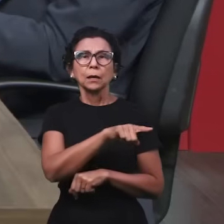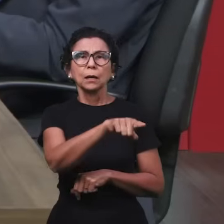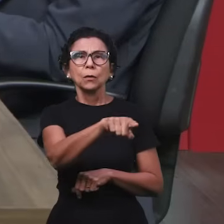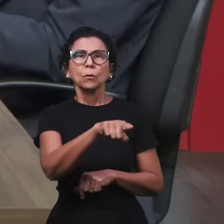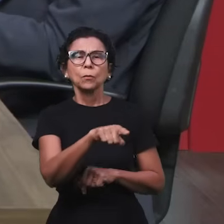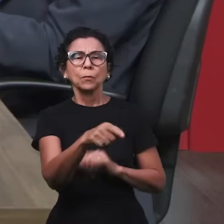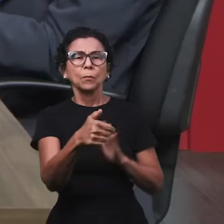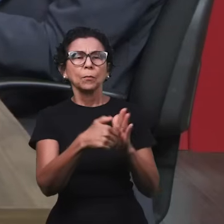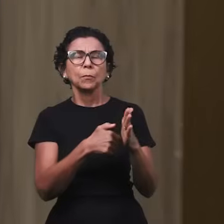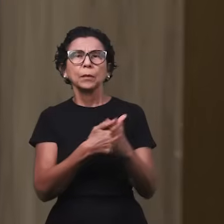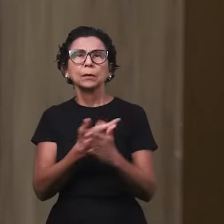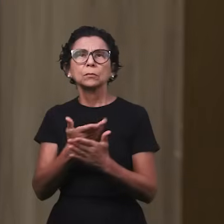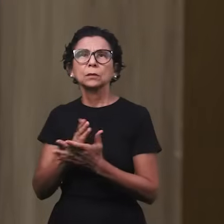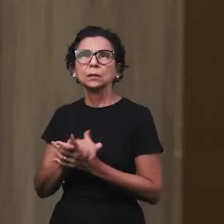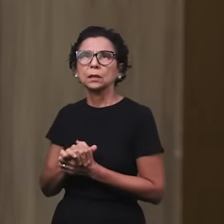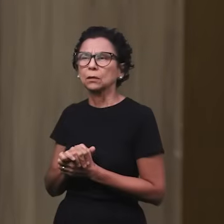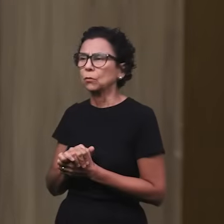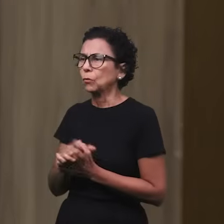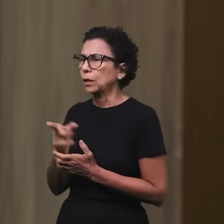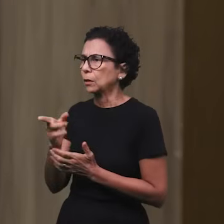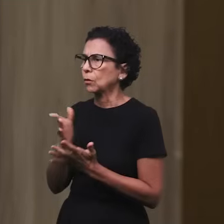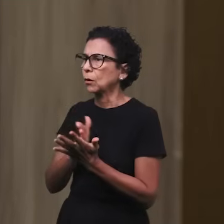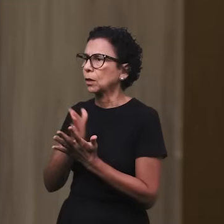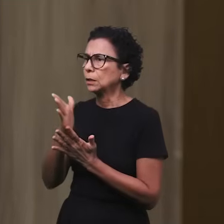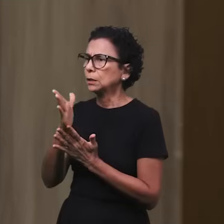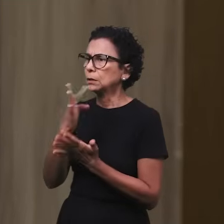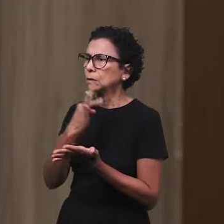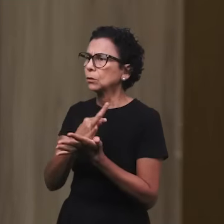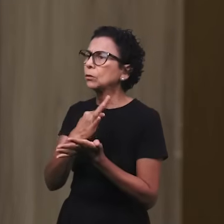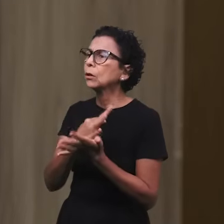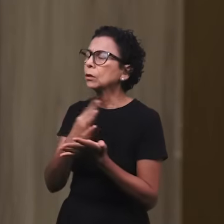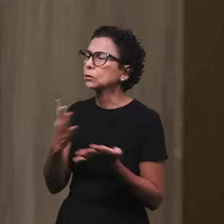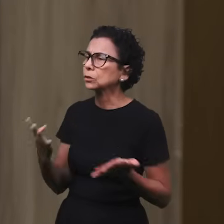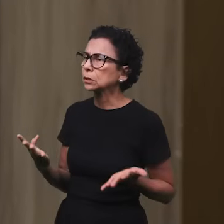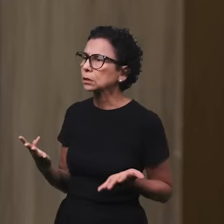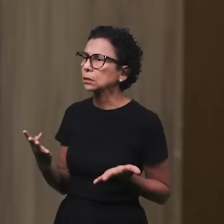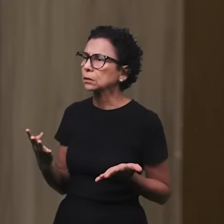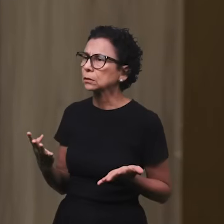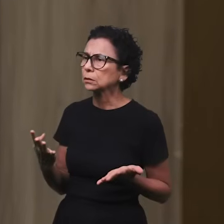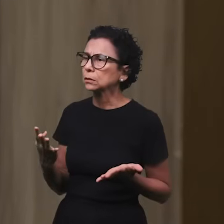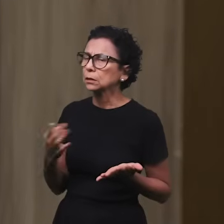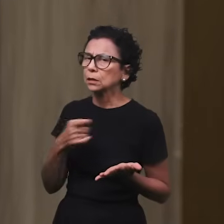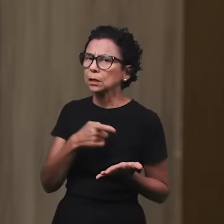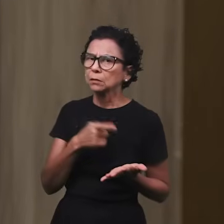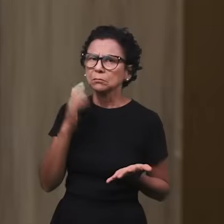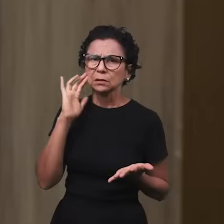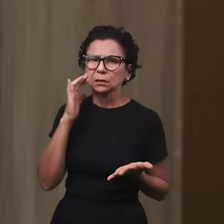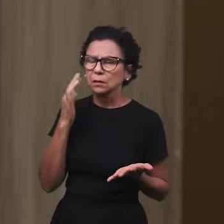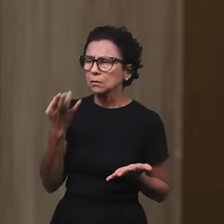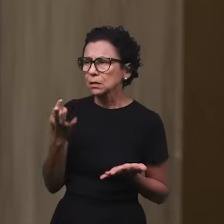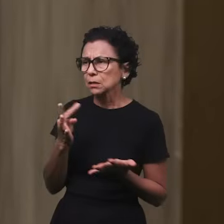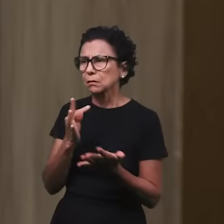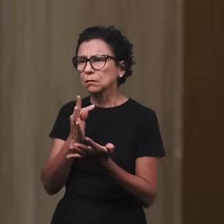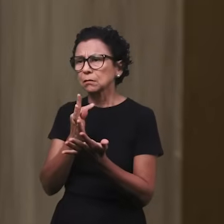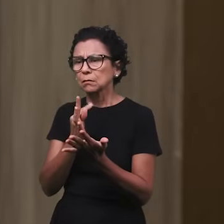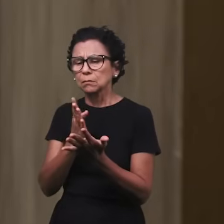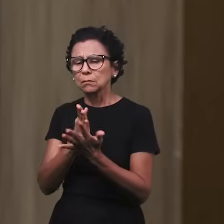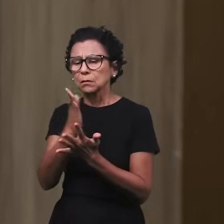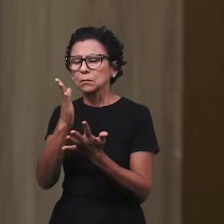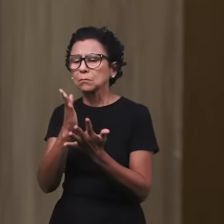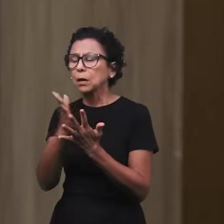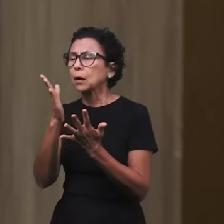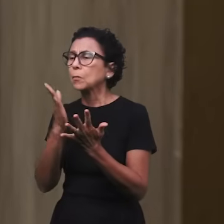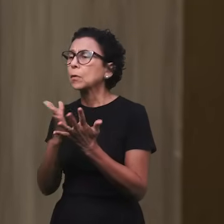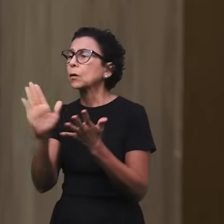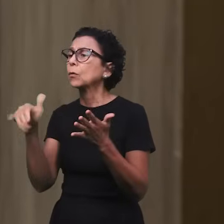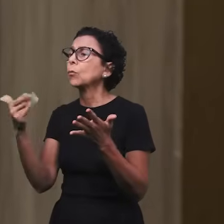pergunta, qual é a nossa linha teológica? Porque eles não estavam conseguindo identificar se a nossa linha teológica era tal ou tal, né?